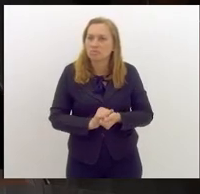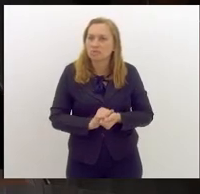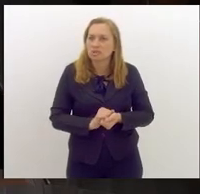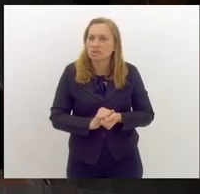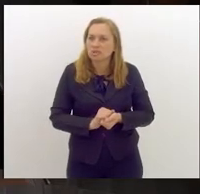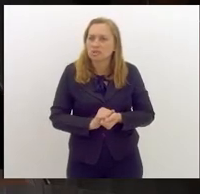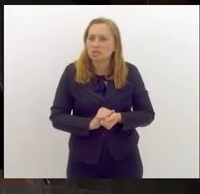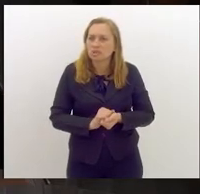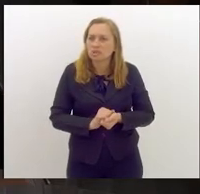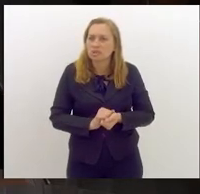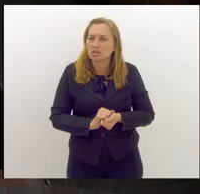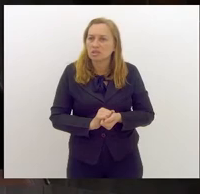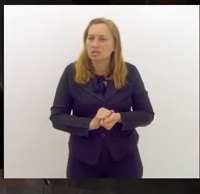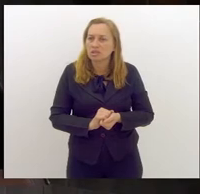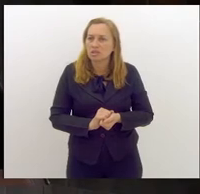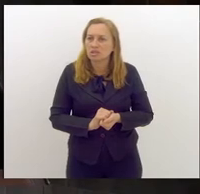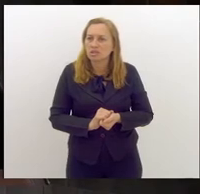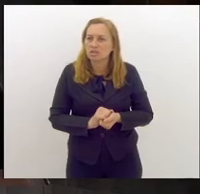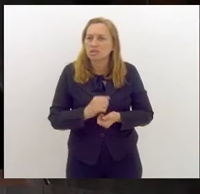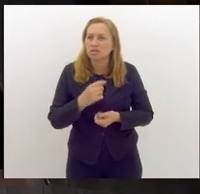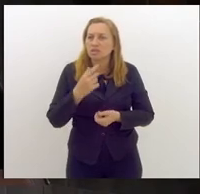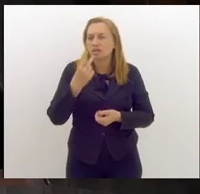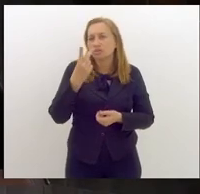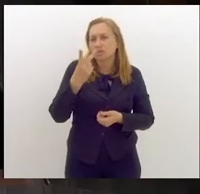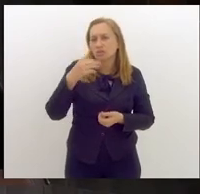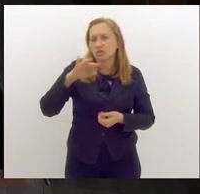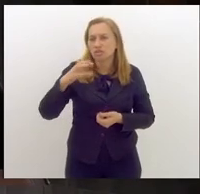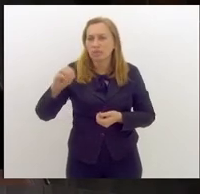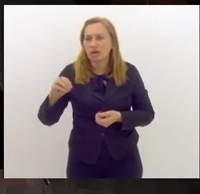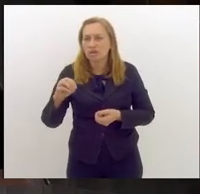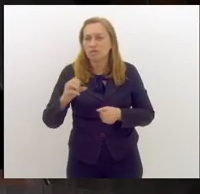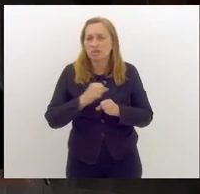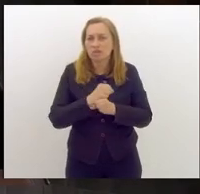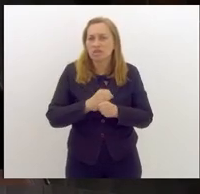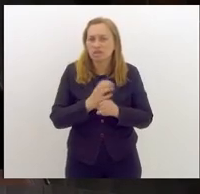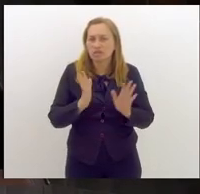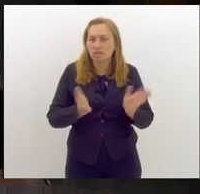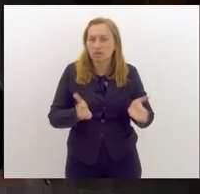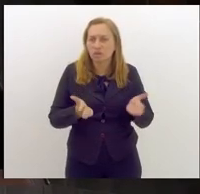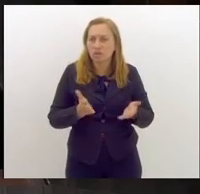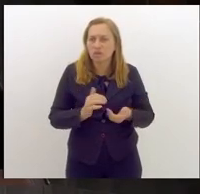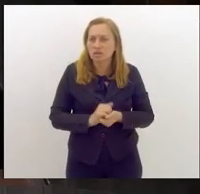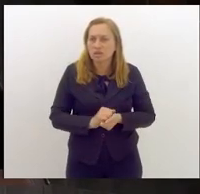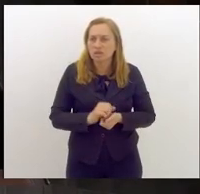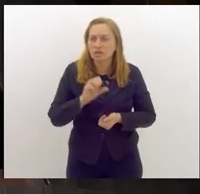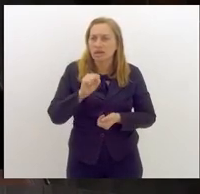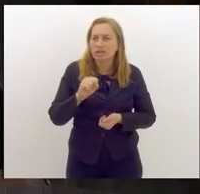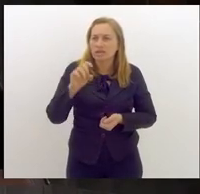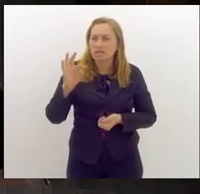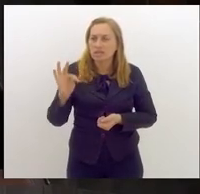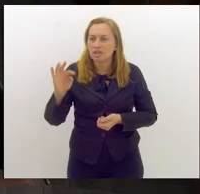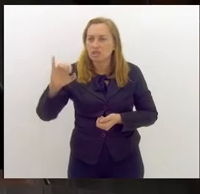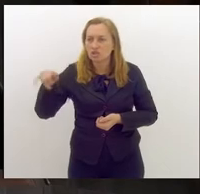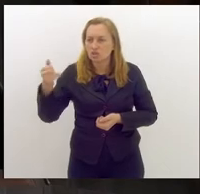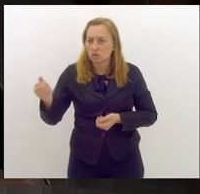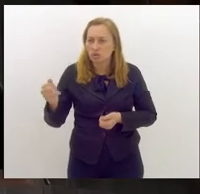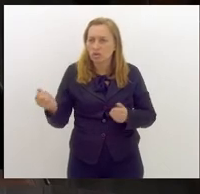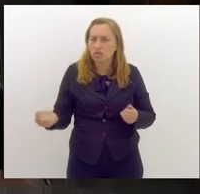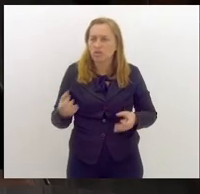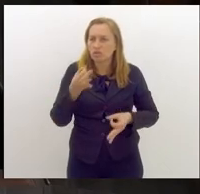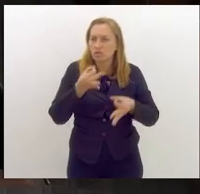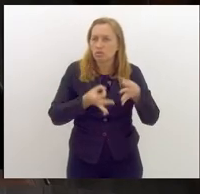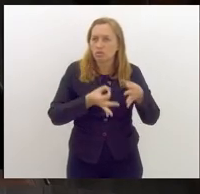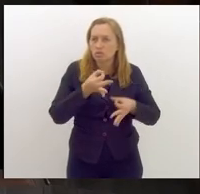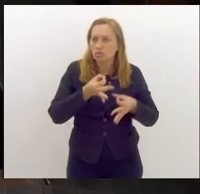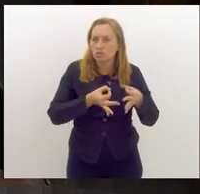em dois de março desse ano o STJ julga